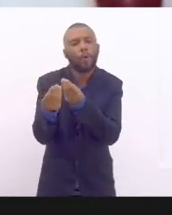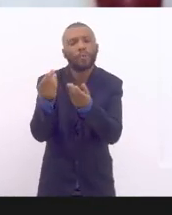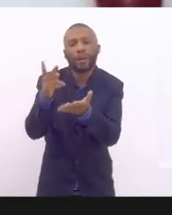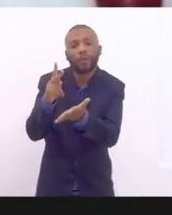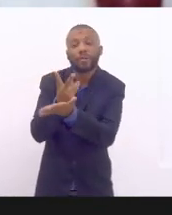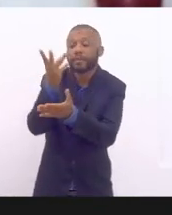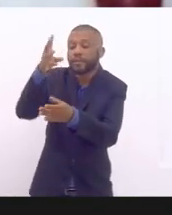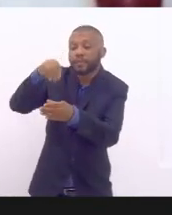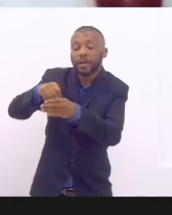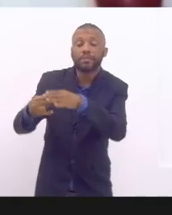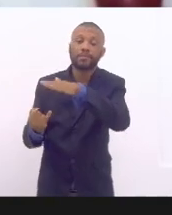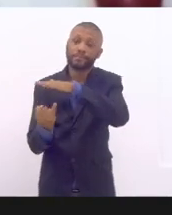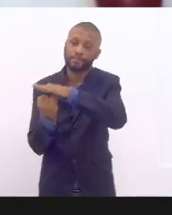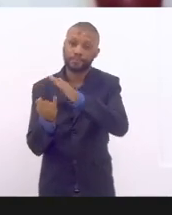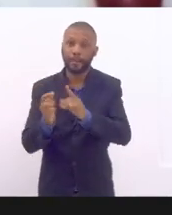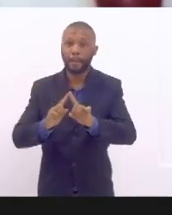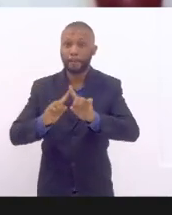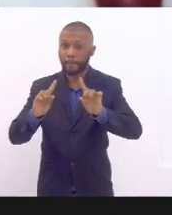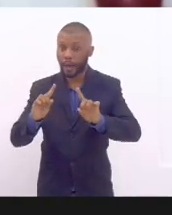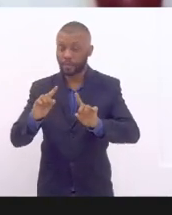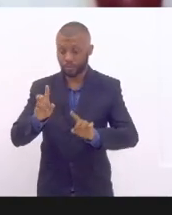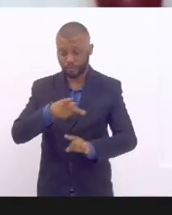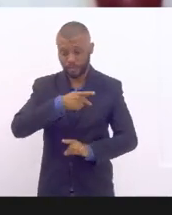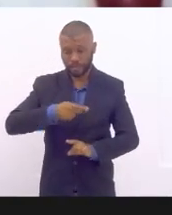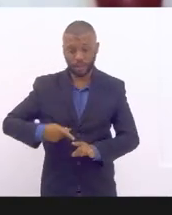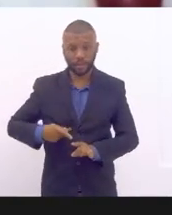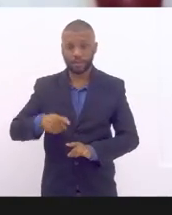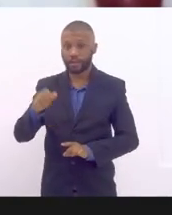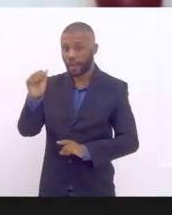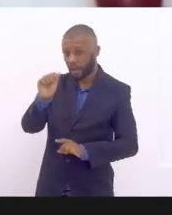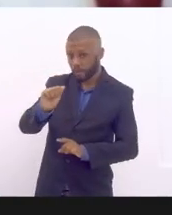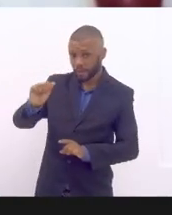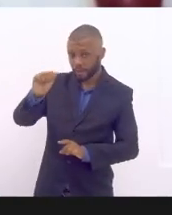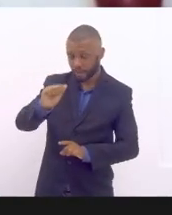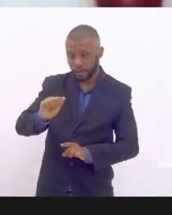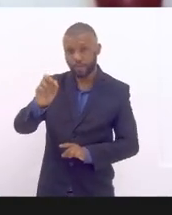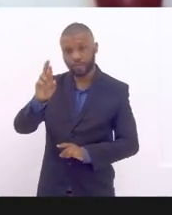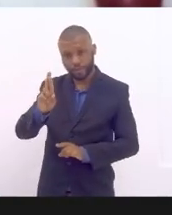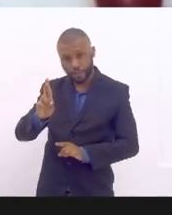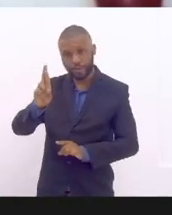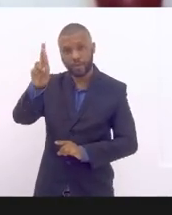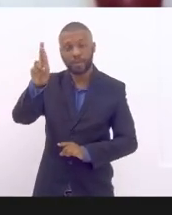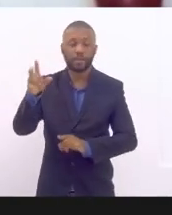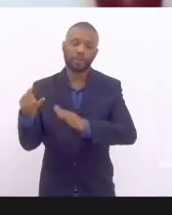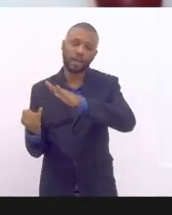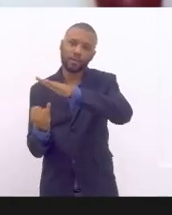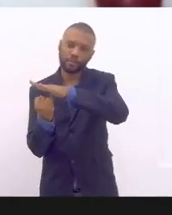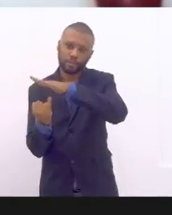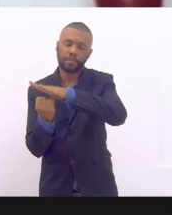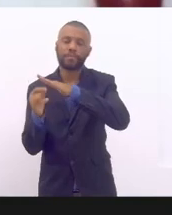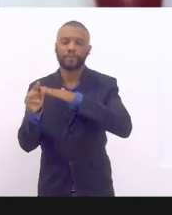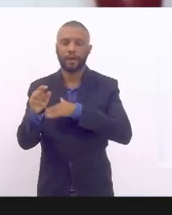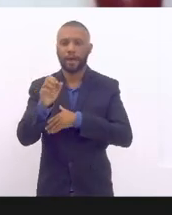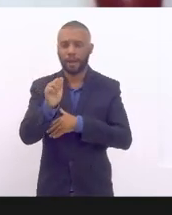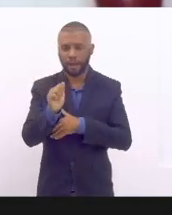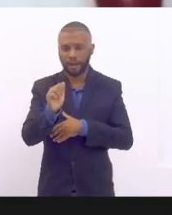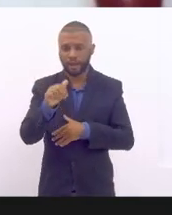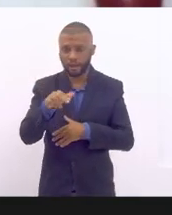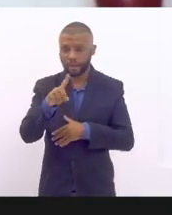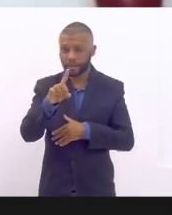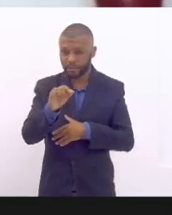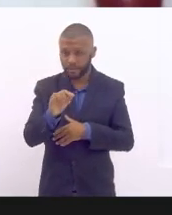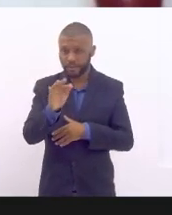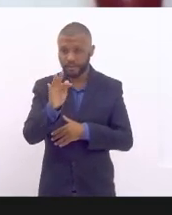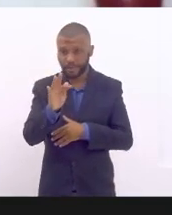mas como presidente da nossa Associação É de dirigentes das instituições federais superior antes